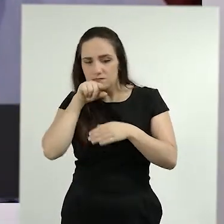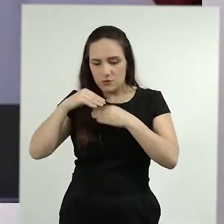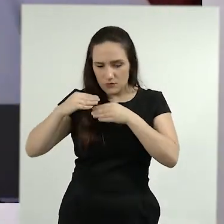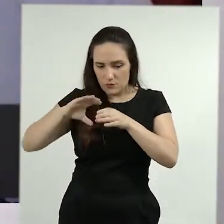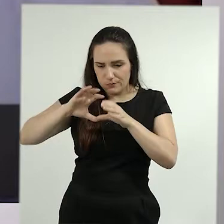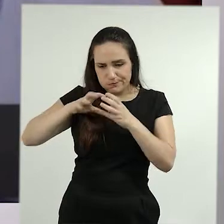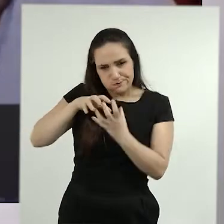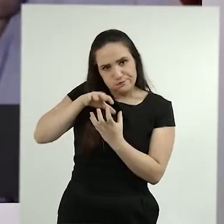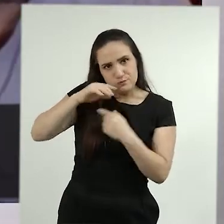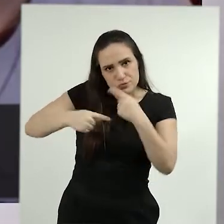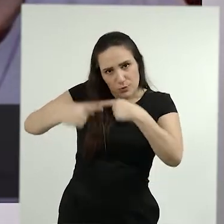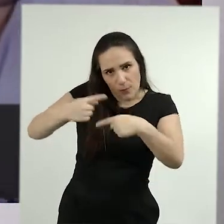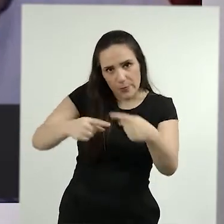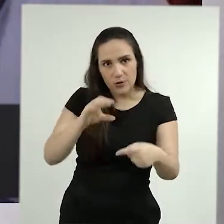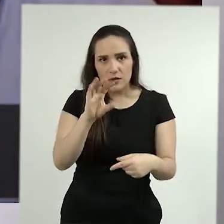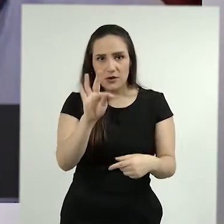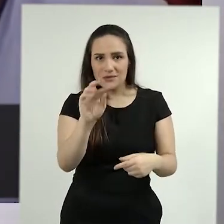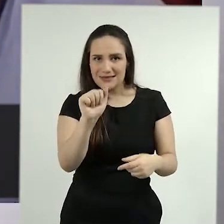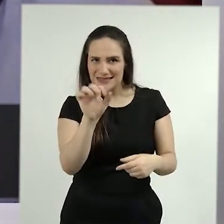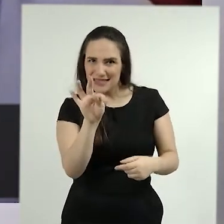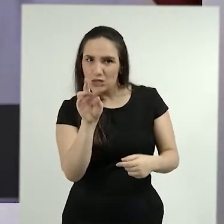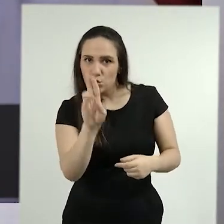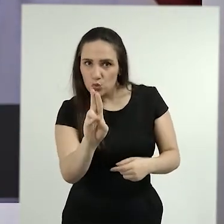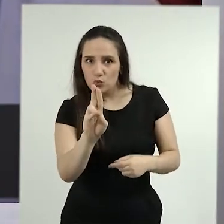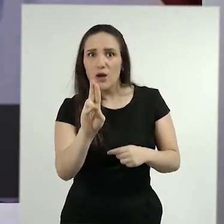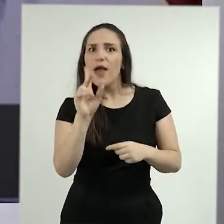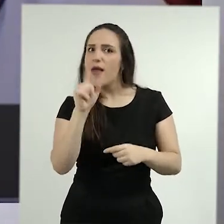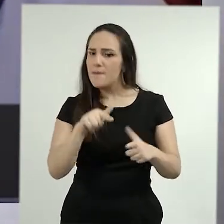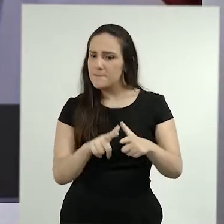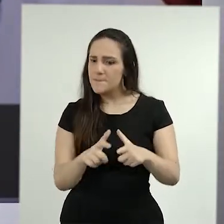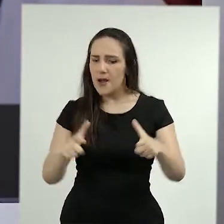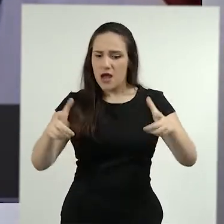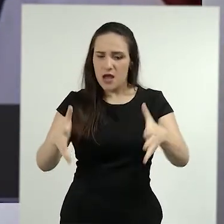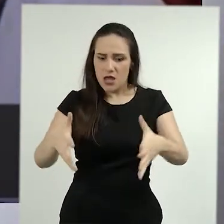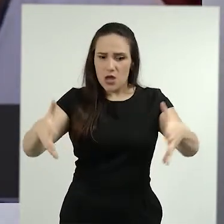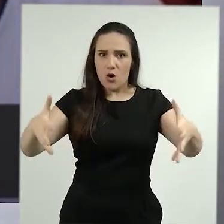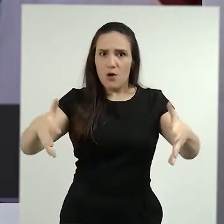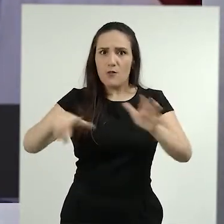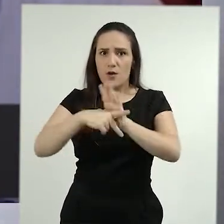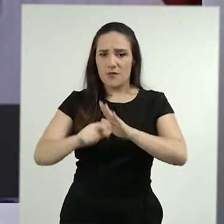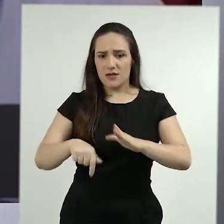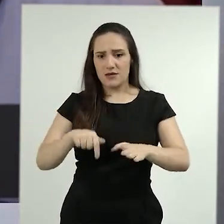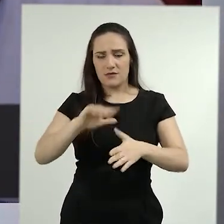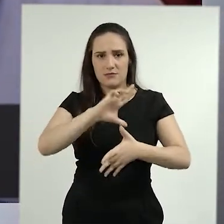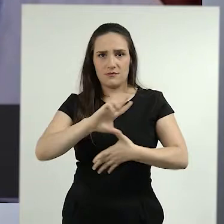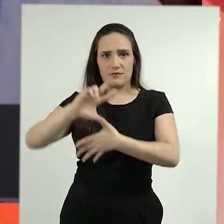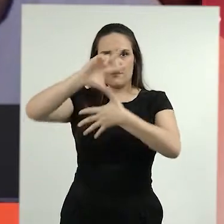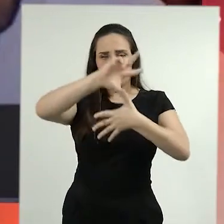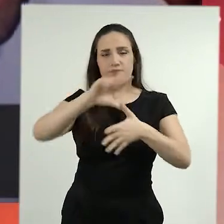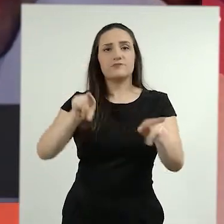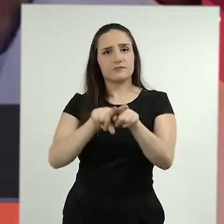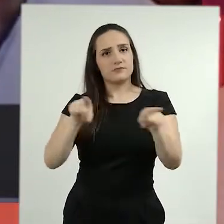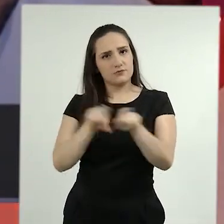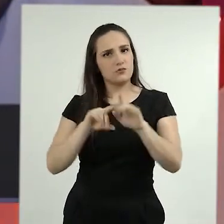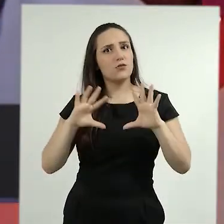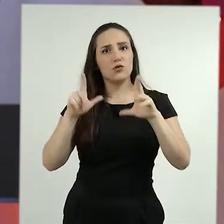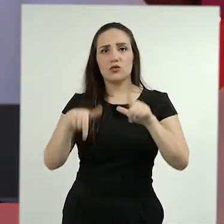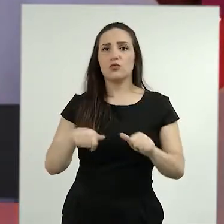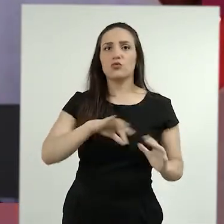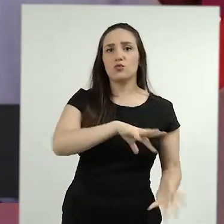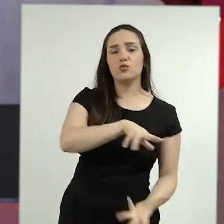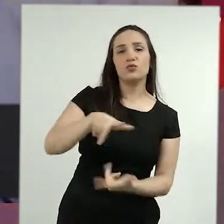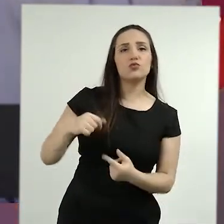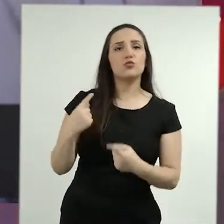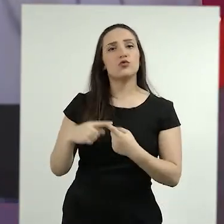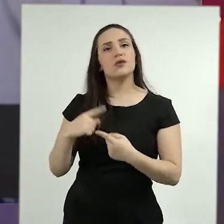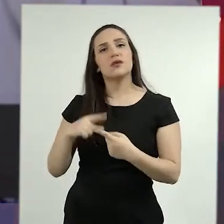nossa fauna, que é a maior espécie de tatu que nós temos na América do Sul, no mundo, na verdade, né? Mas os